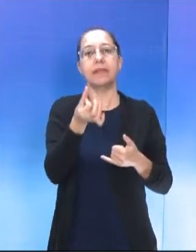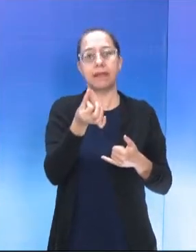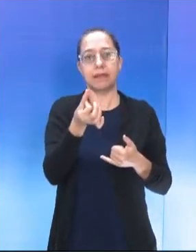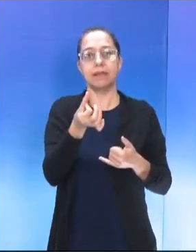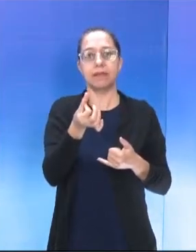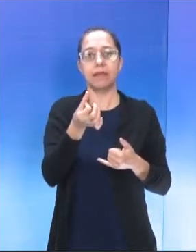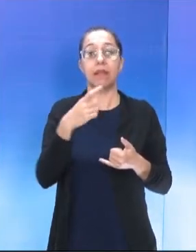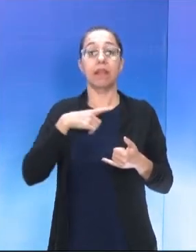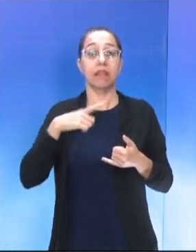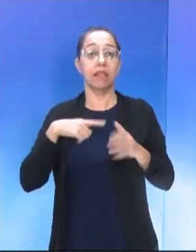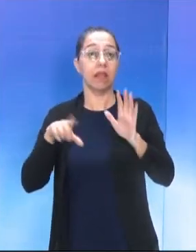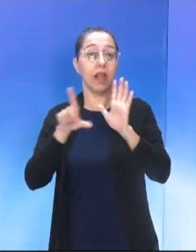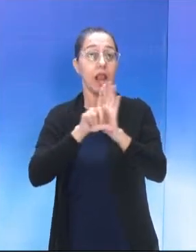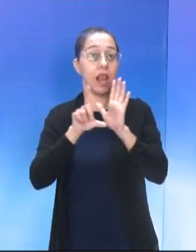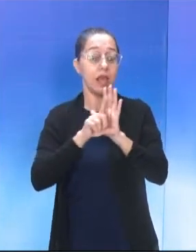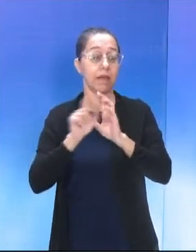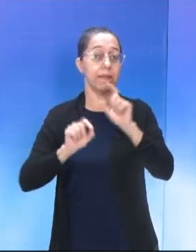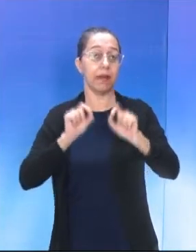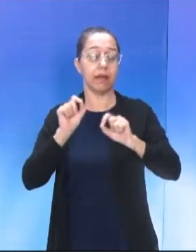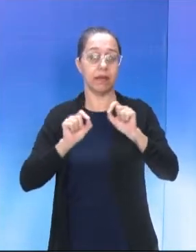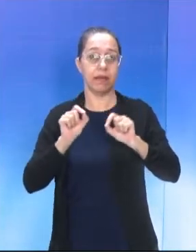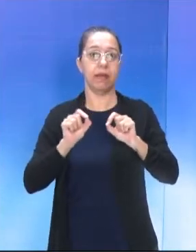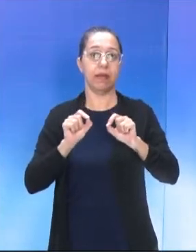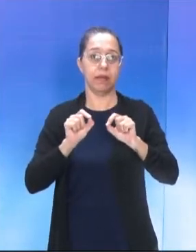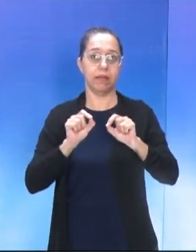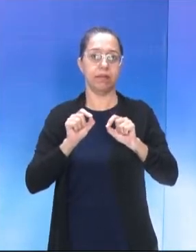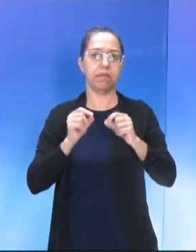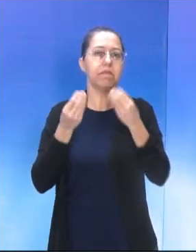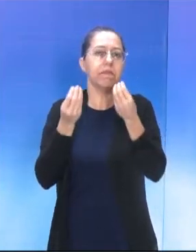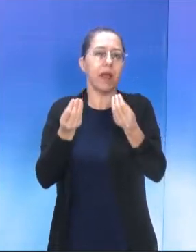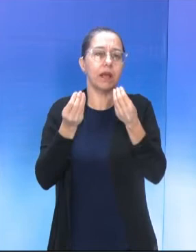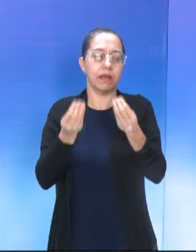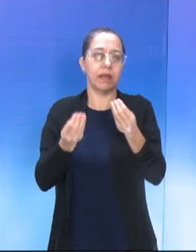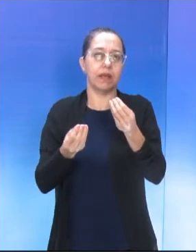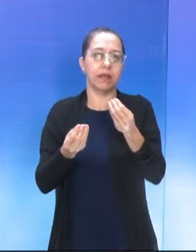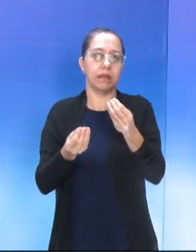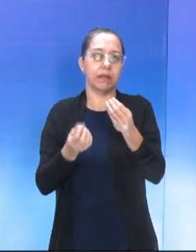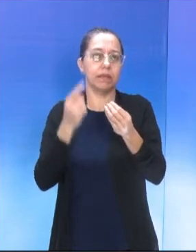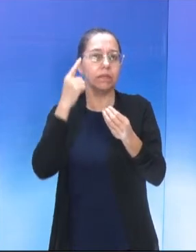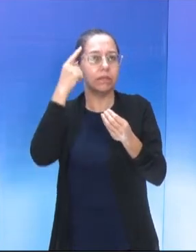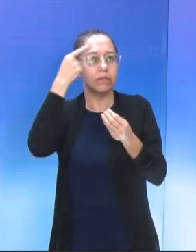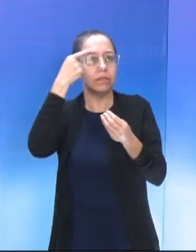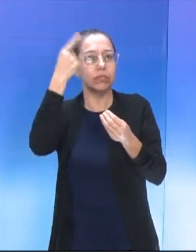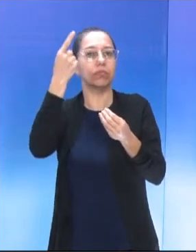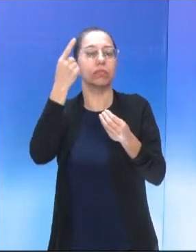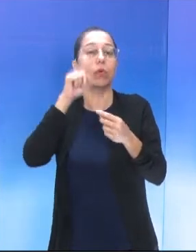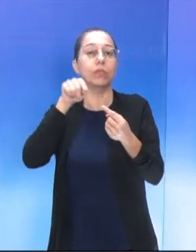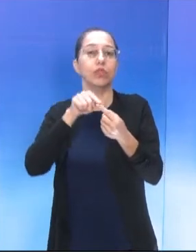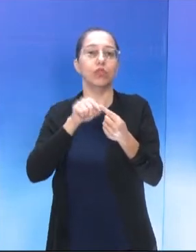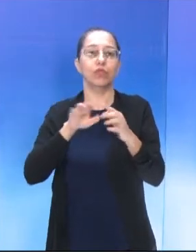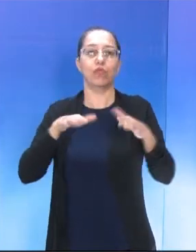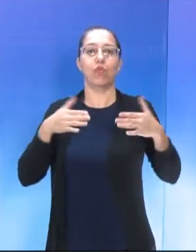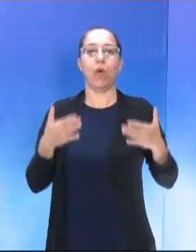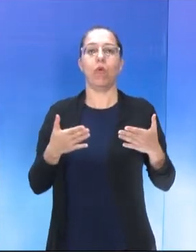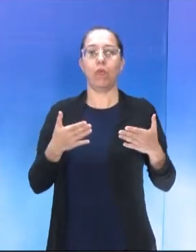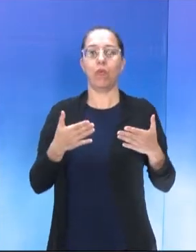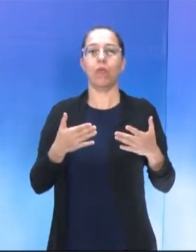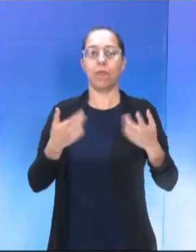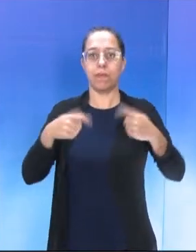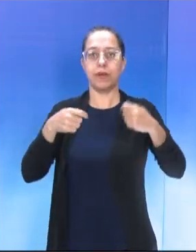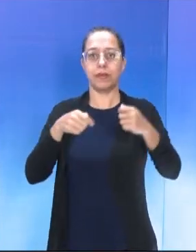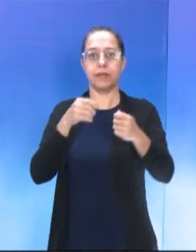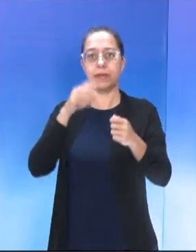a existência da lei, para que ela serve, para que ela foi criada, qual o objetivo da lei e que essa lei precisa